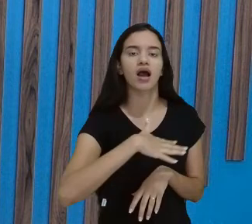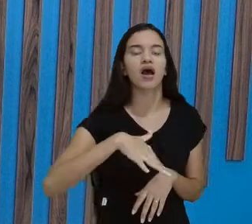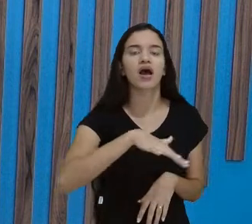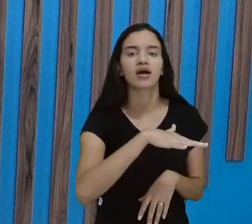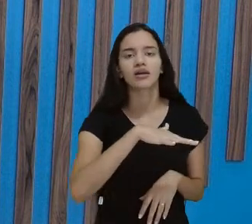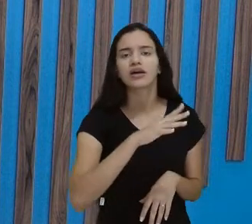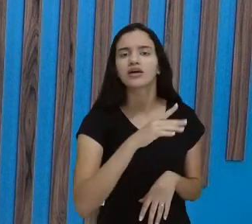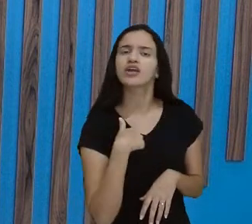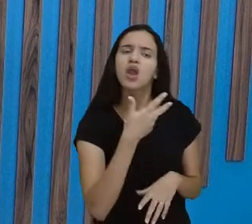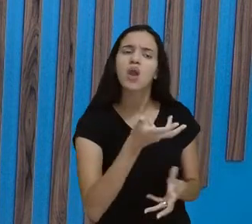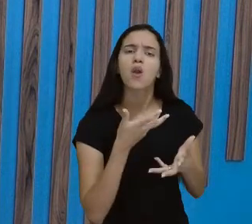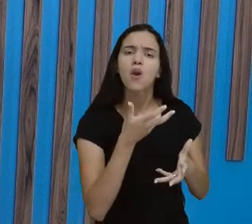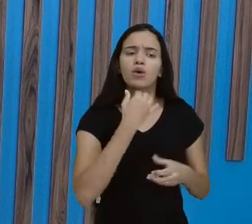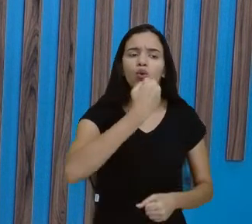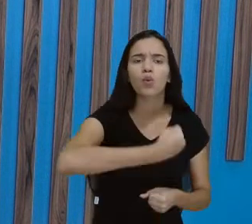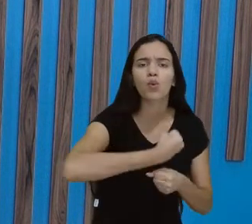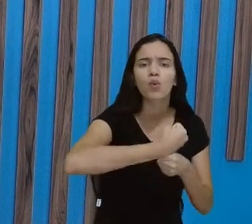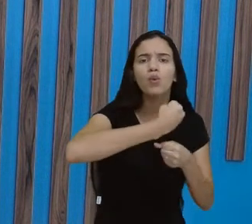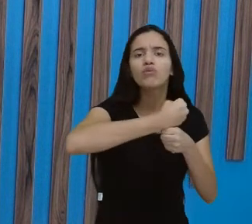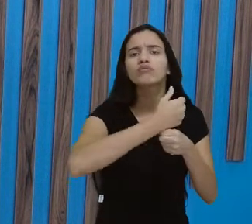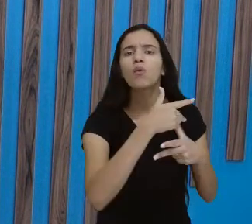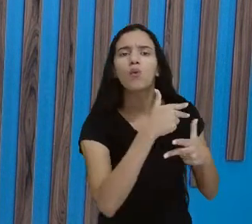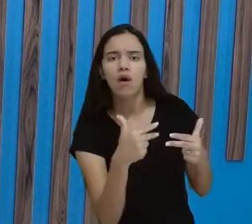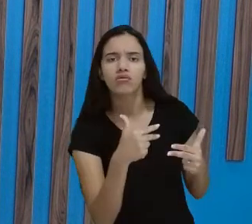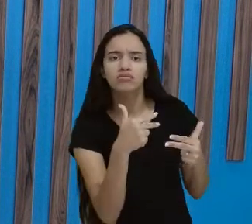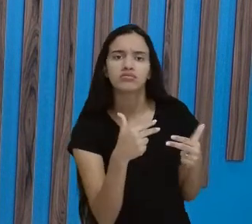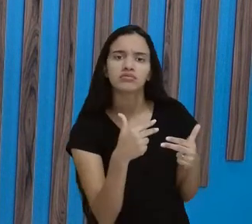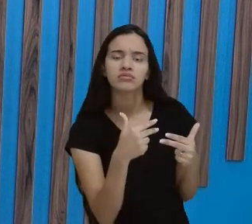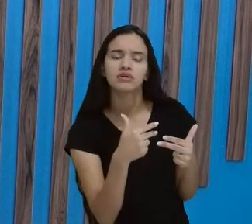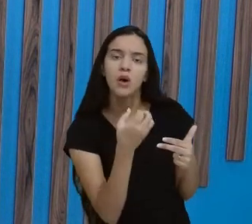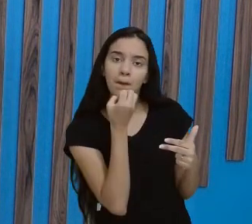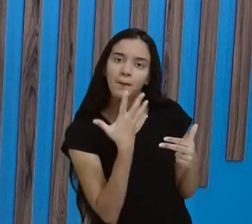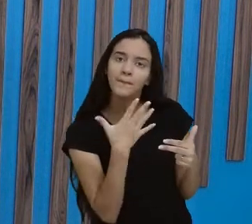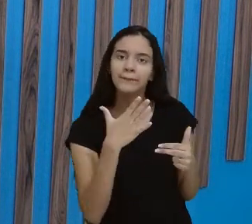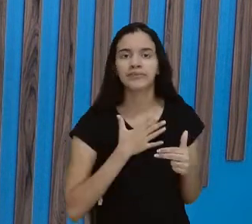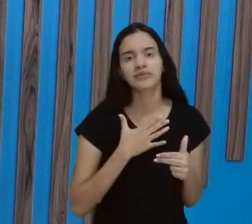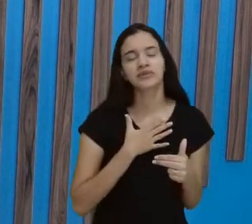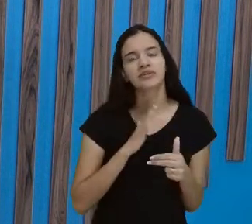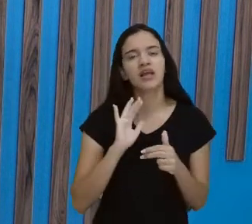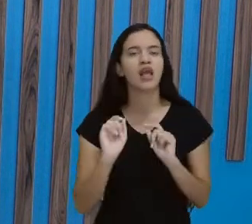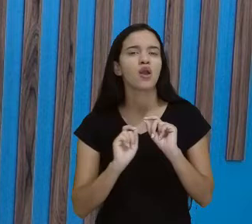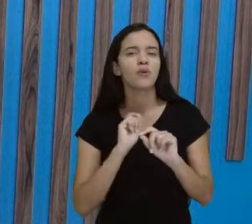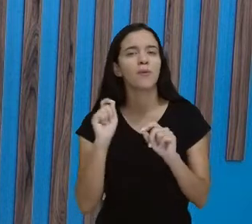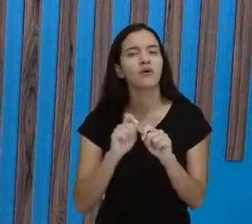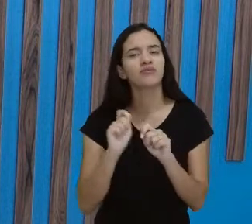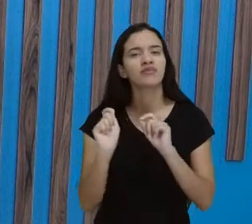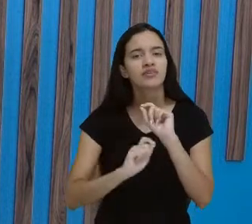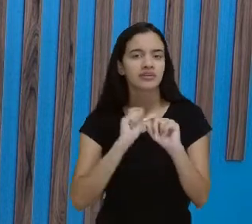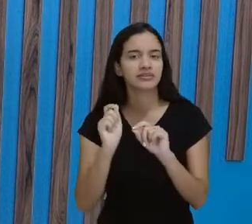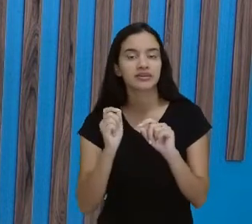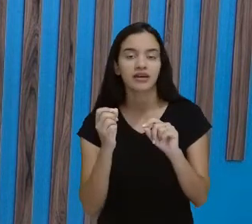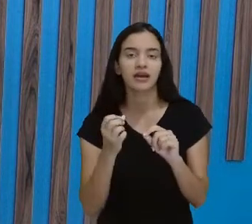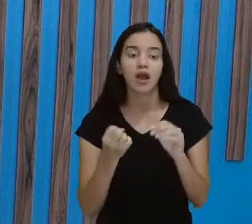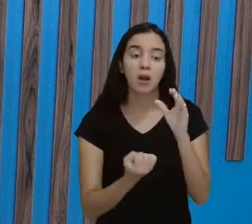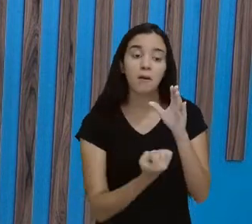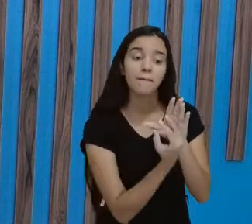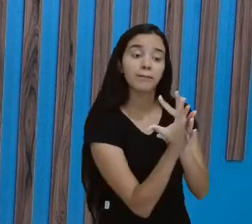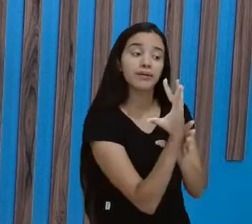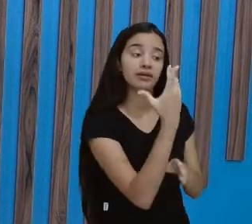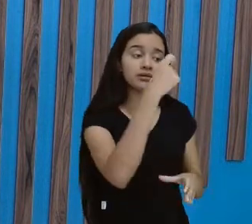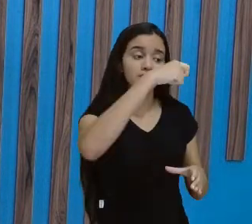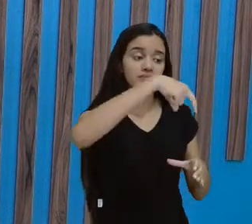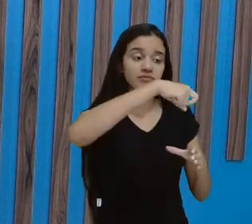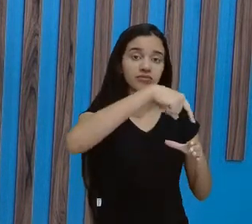terreno e eu quero construir ali algumas coisas para o meu benefício. Então, o que eu posso fazer? Eu posso colocar plantas, eu